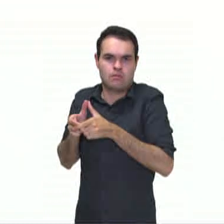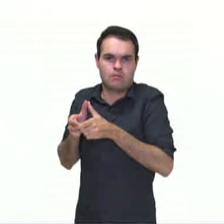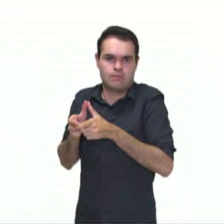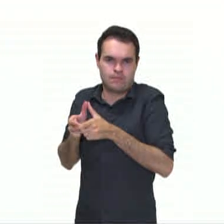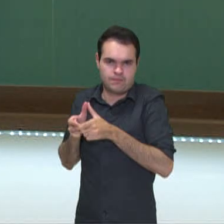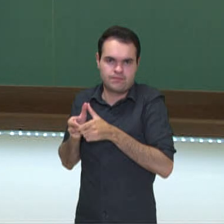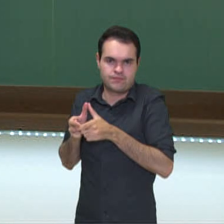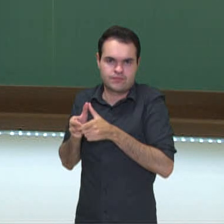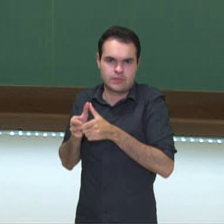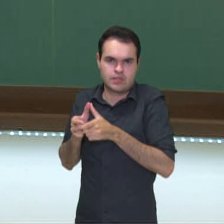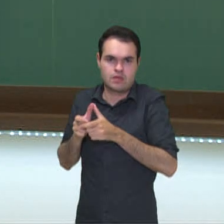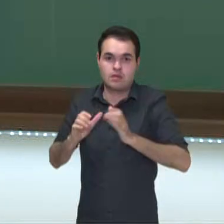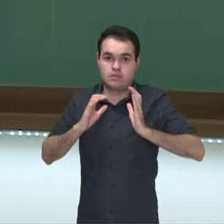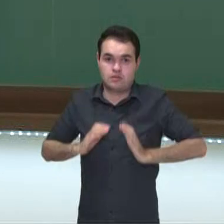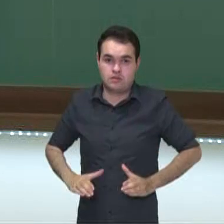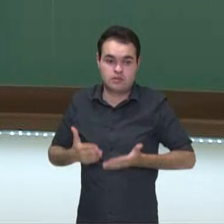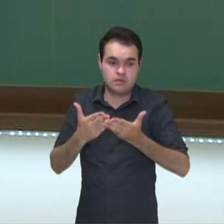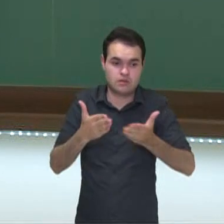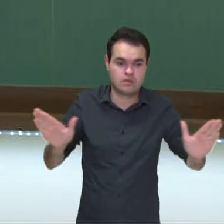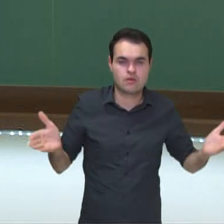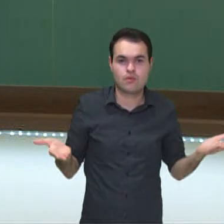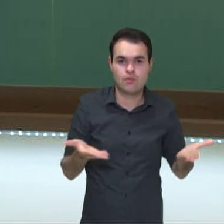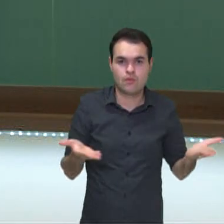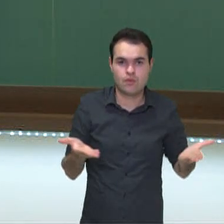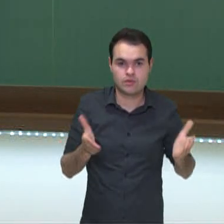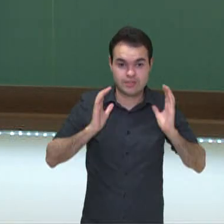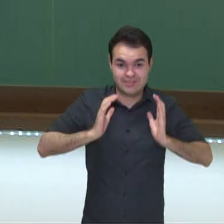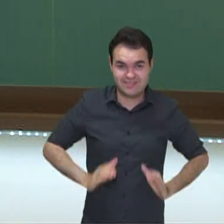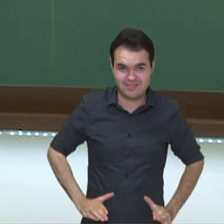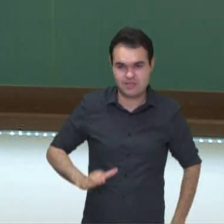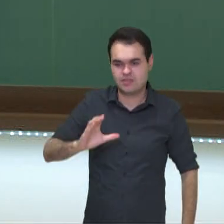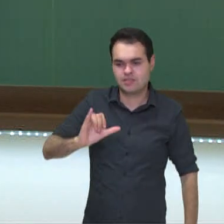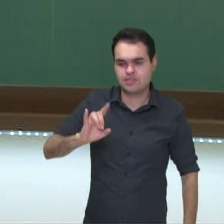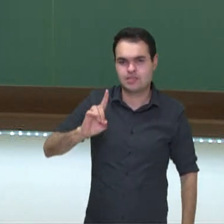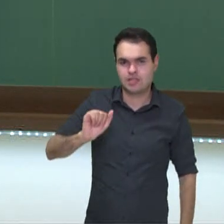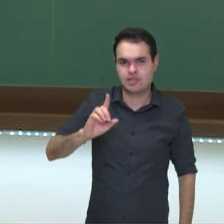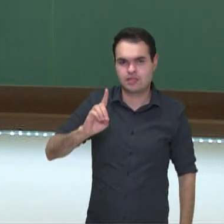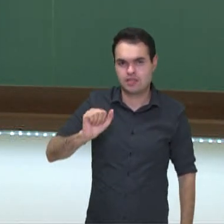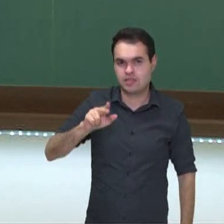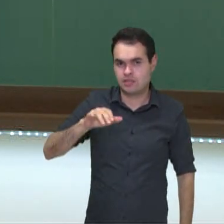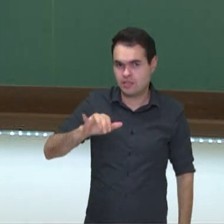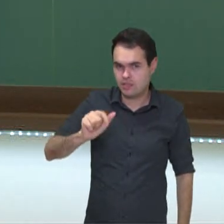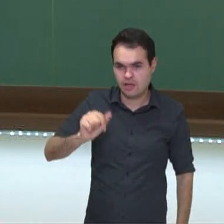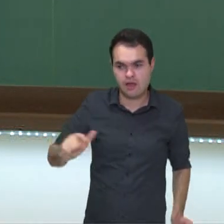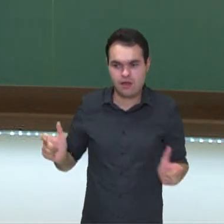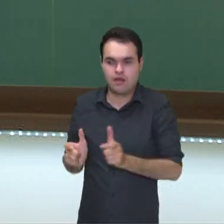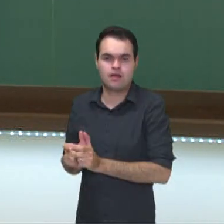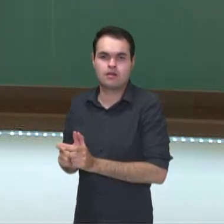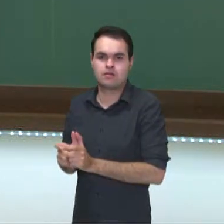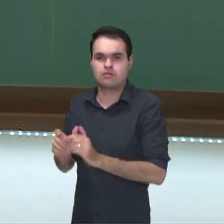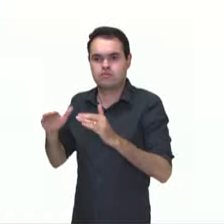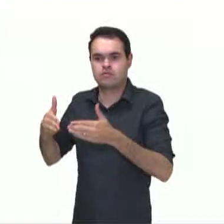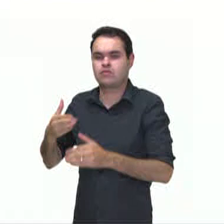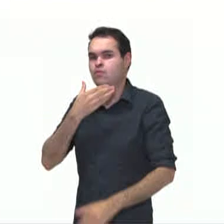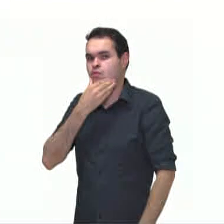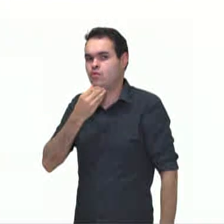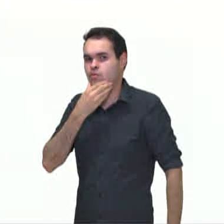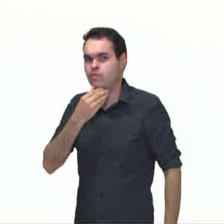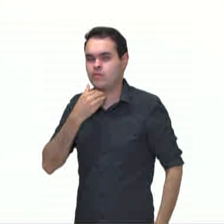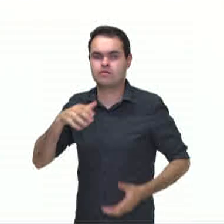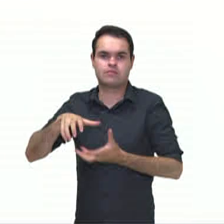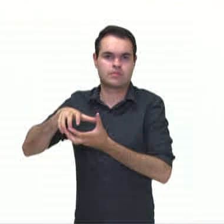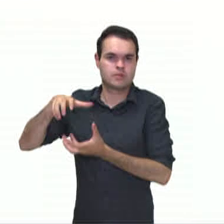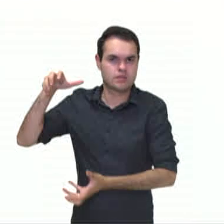de cidadania não era amplo como nós temos hoje. Na Grécia Antiga, a cidadania era restrita aos homens, maiores